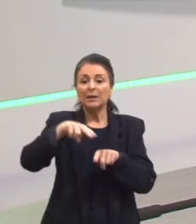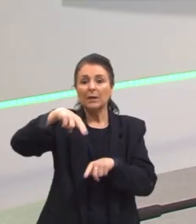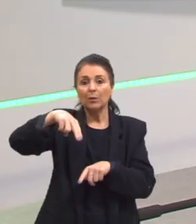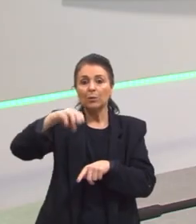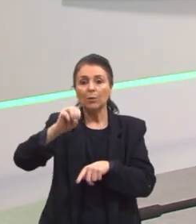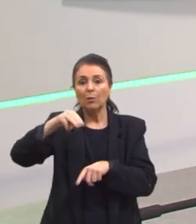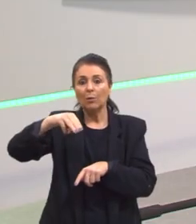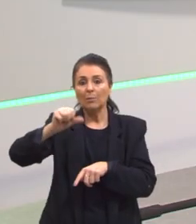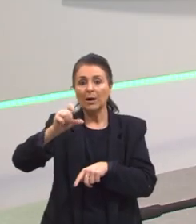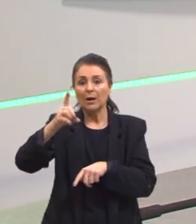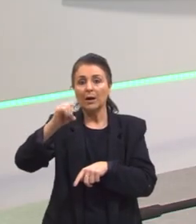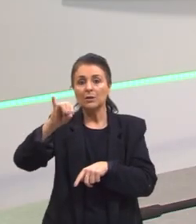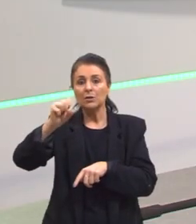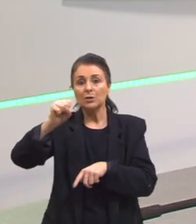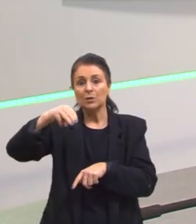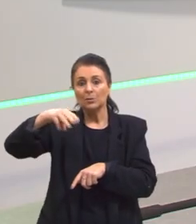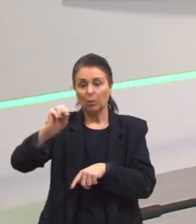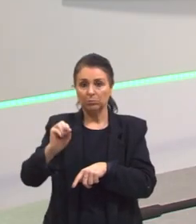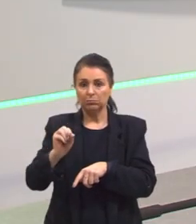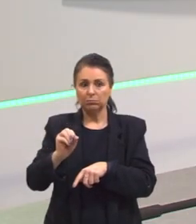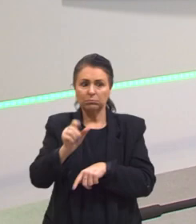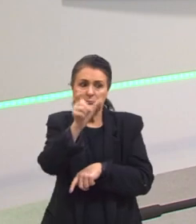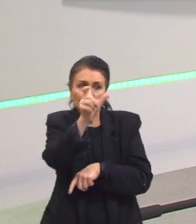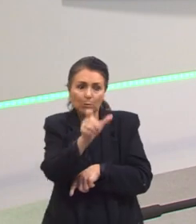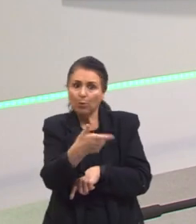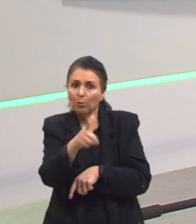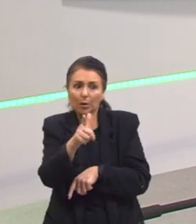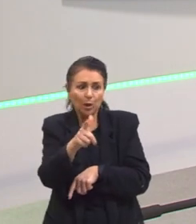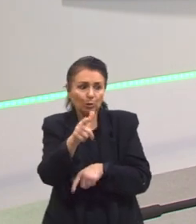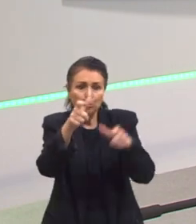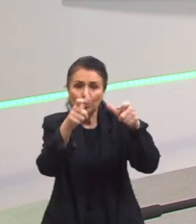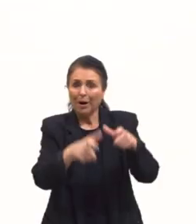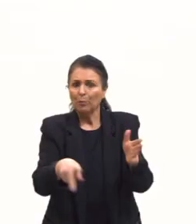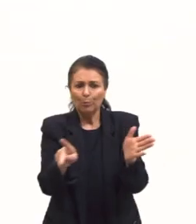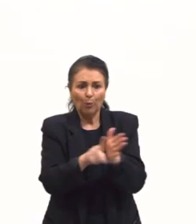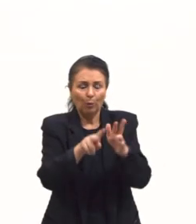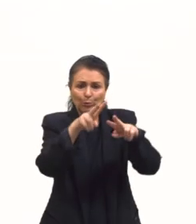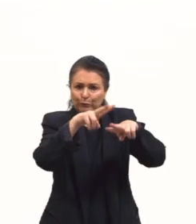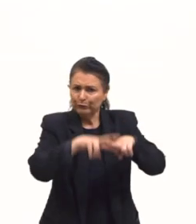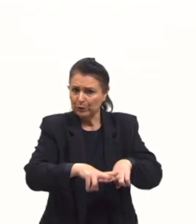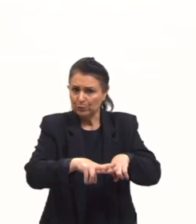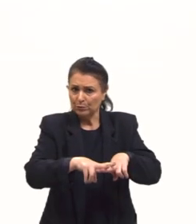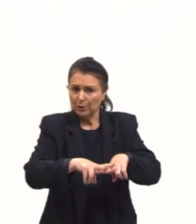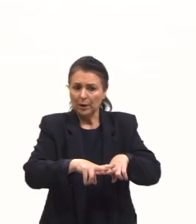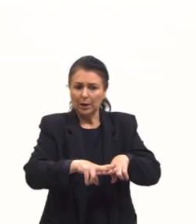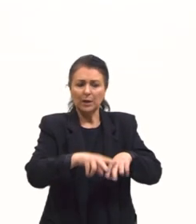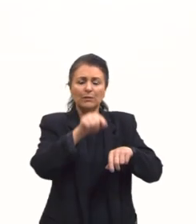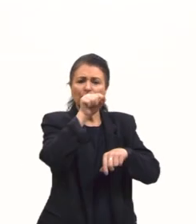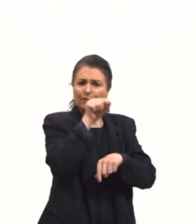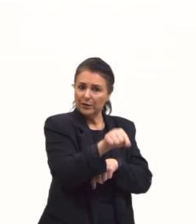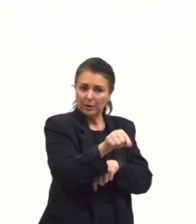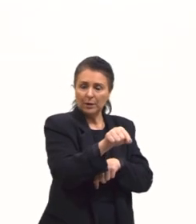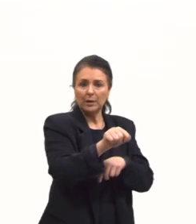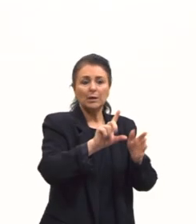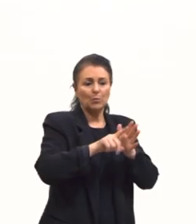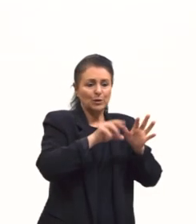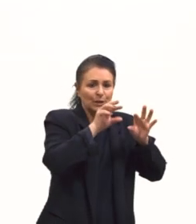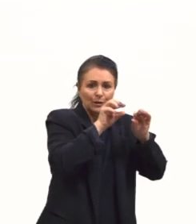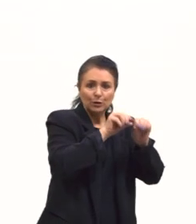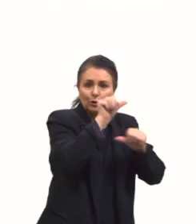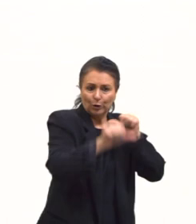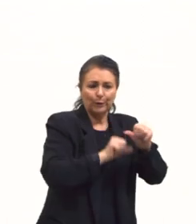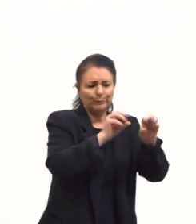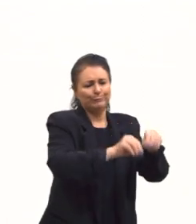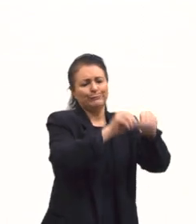aquelas pessoas que não têm local fixo elas vão indo indo até esgotar o local e aí e assim vai